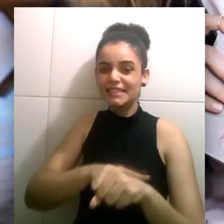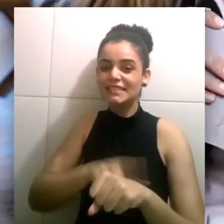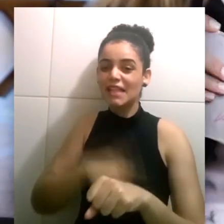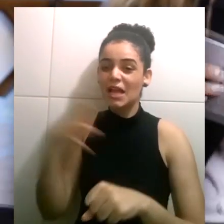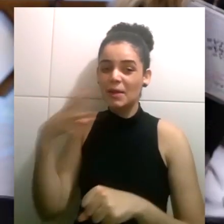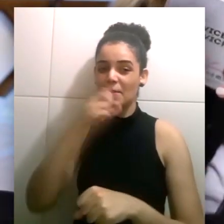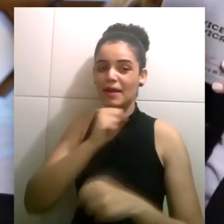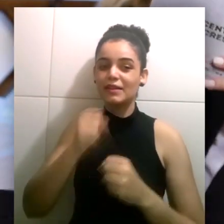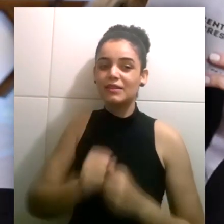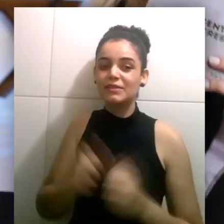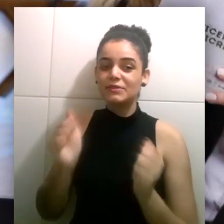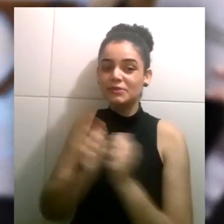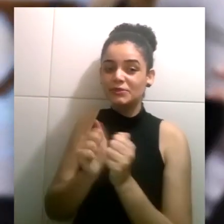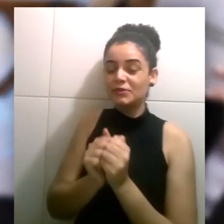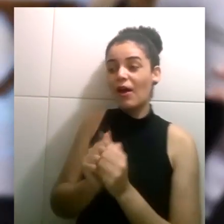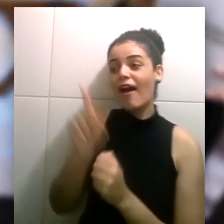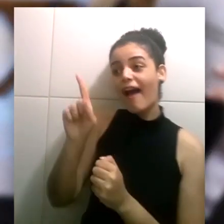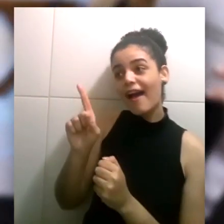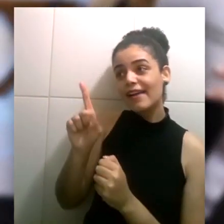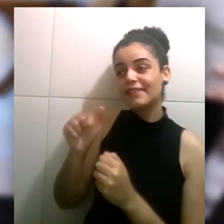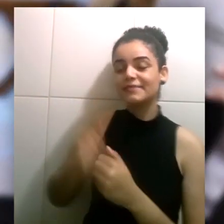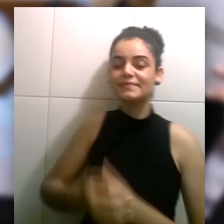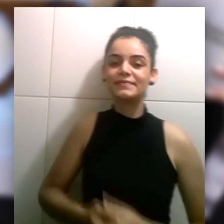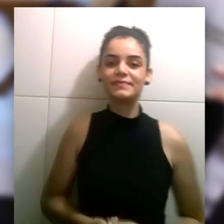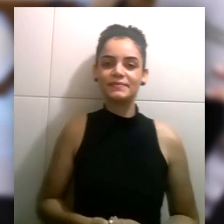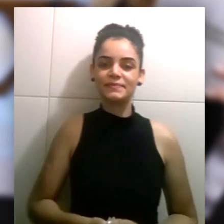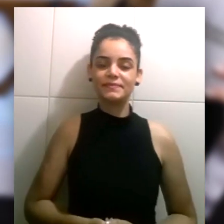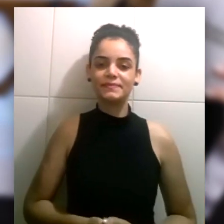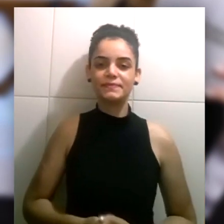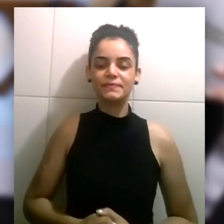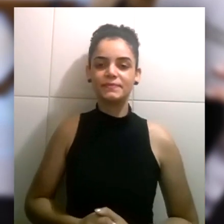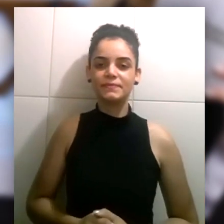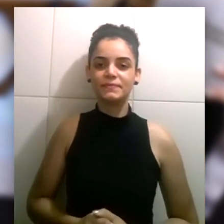Recentemente com a Gabriela Rocha junto com a Kim.